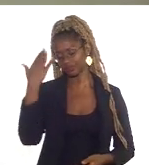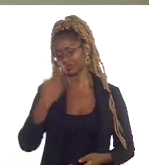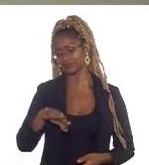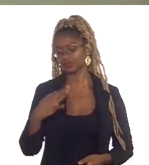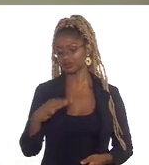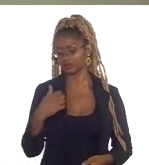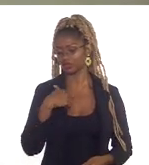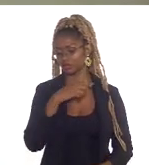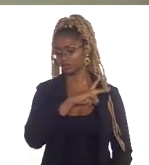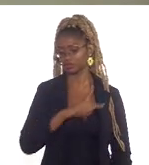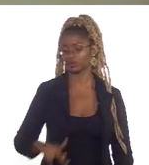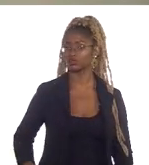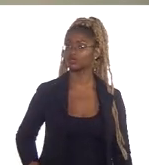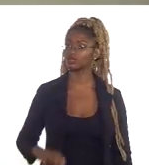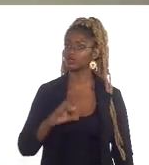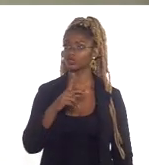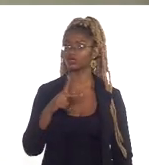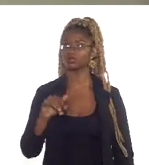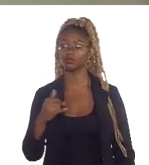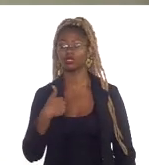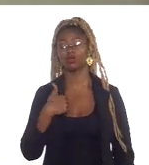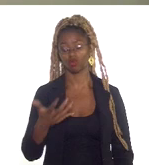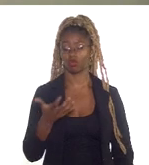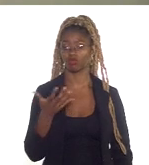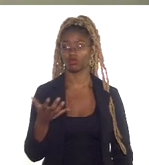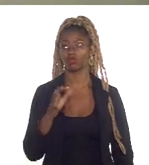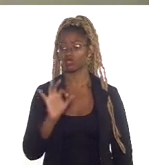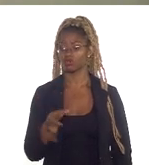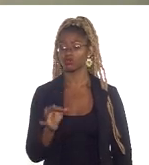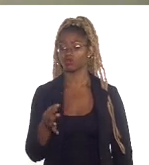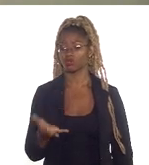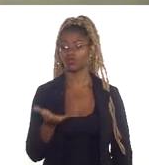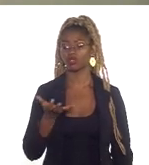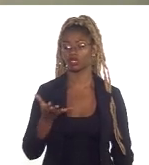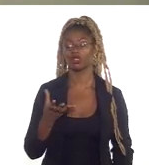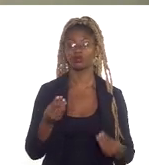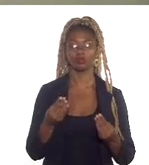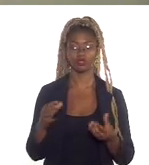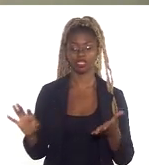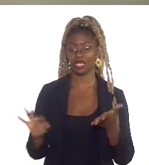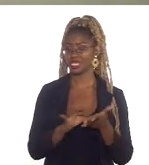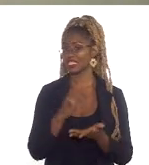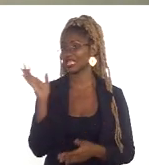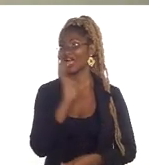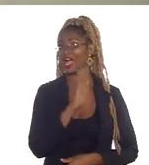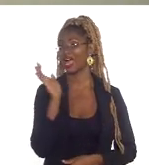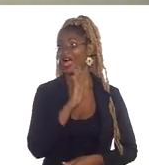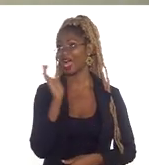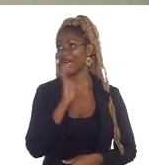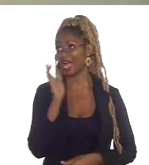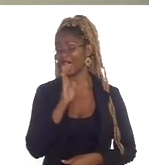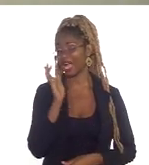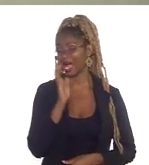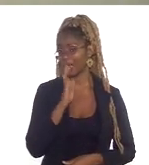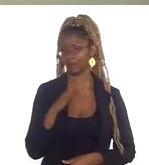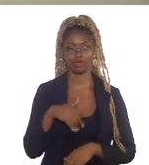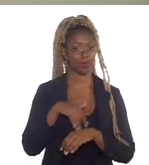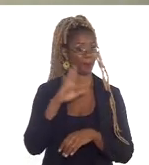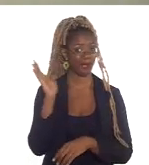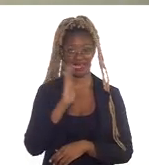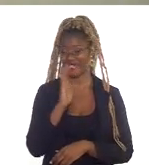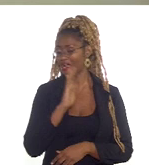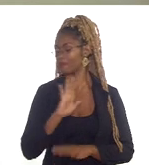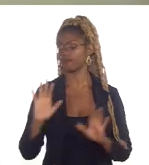CPI, eu gostaria muito que a gente assinasse isso o mais rapidamente possível.